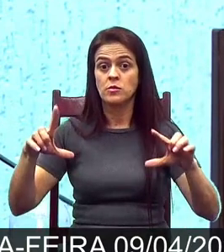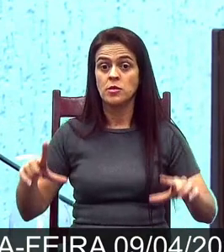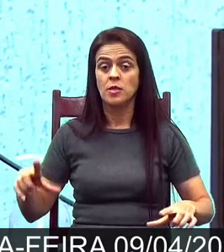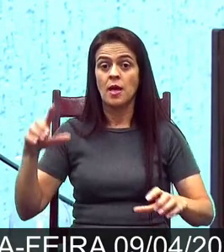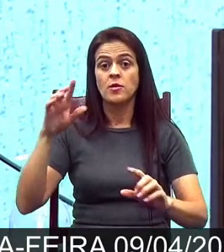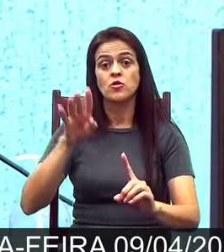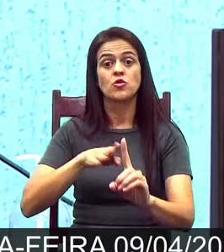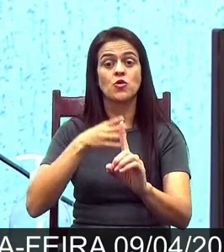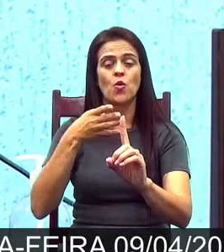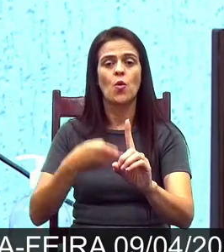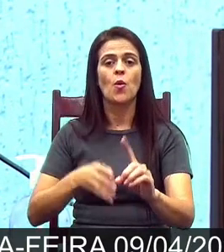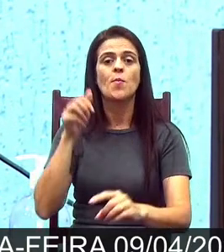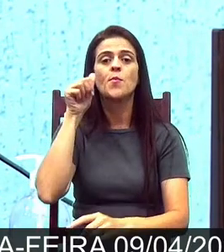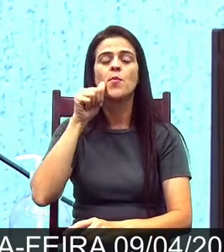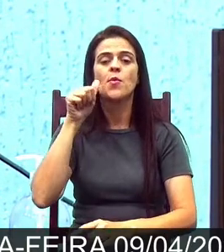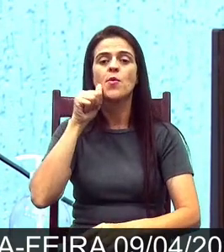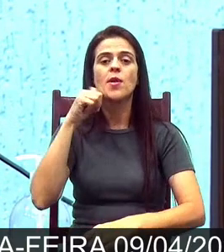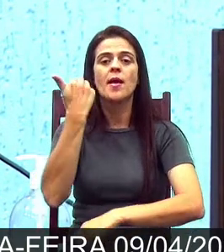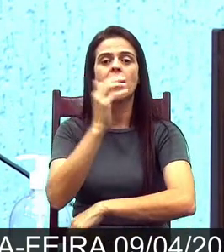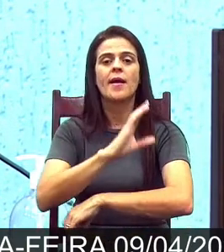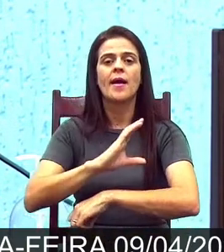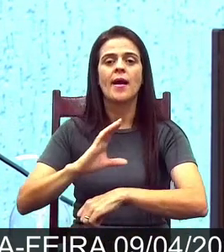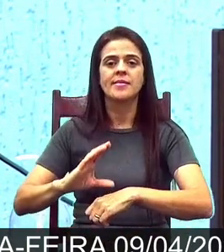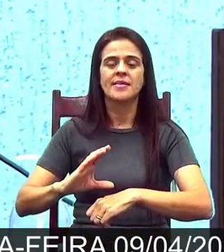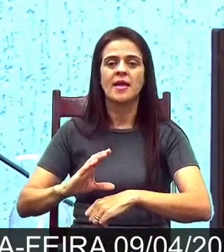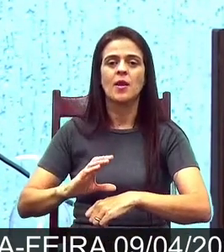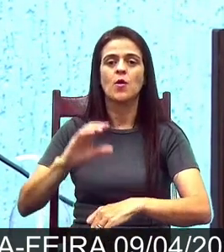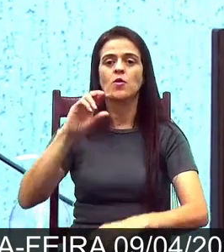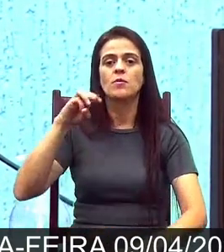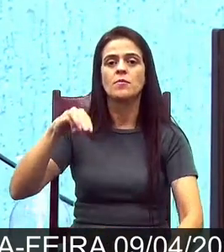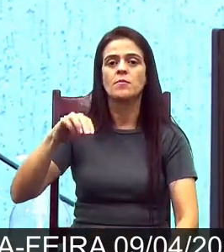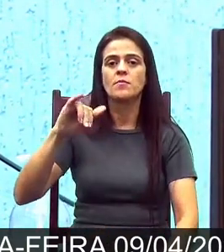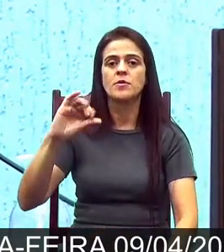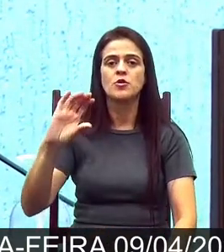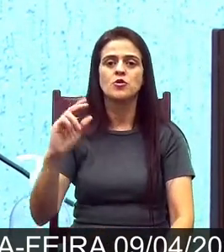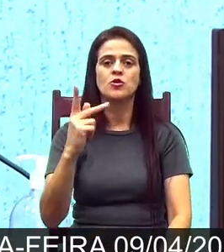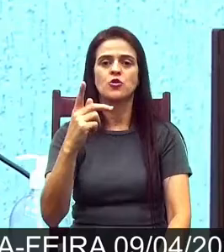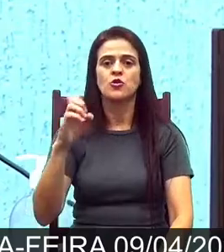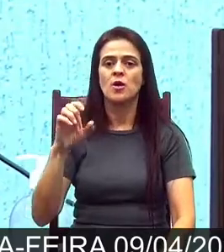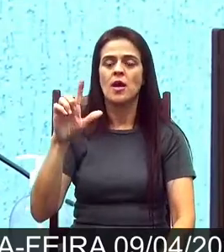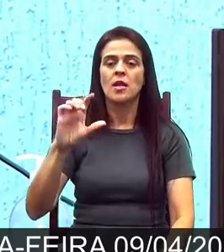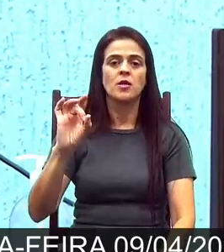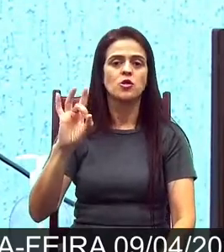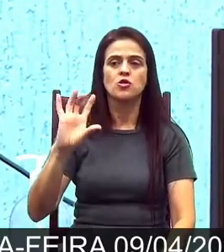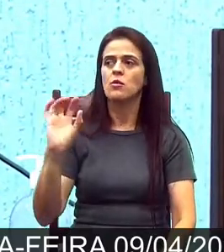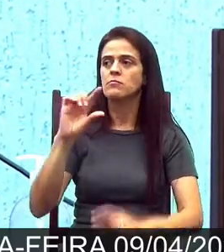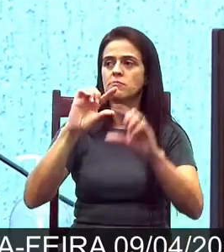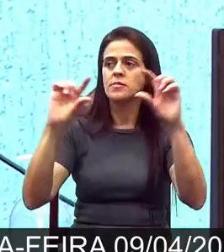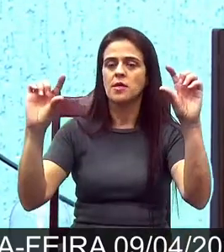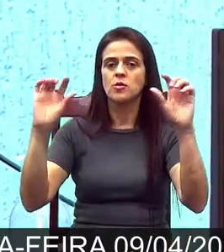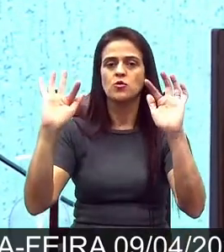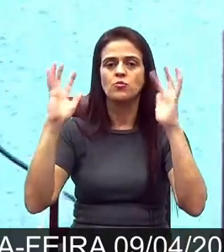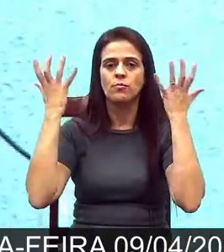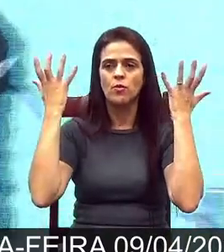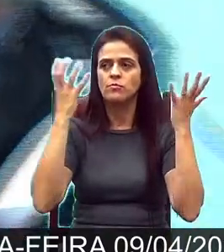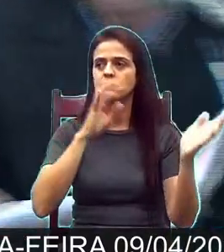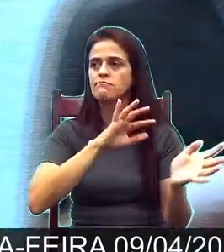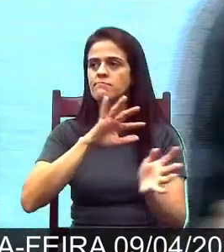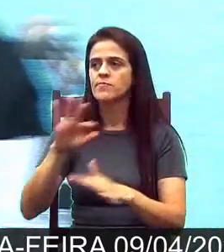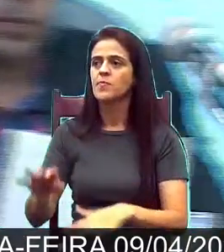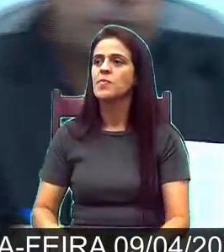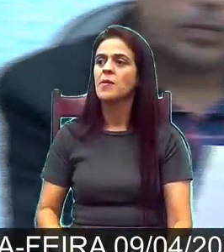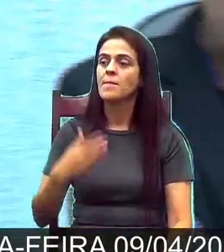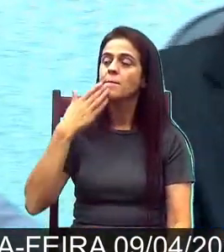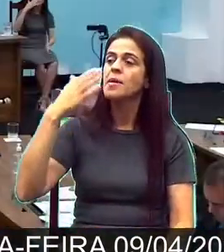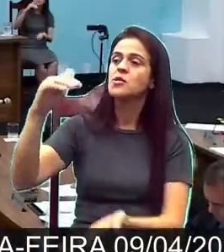senhora Michele Gomes Barroso Ferraz Camargo. Deliberação, senhor presidente. Apenas deliberação. Assessoria de mesa plenário